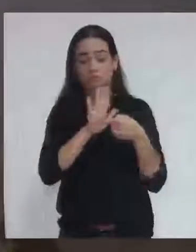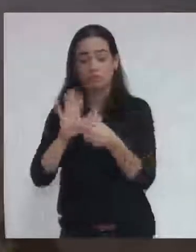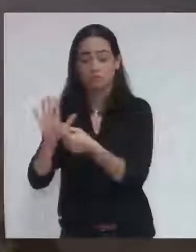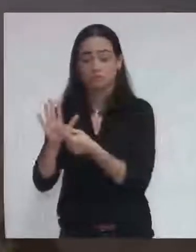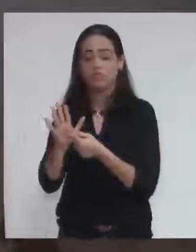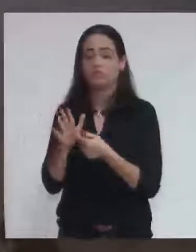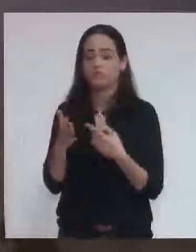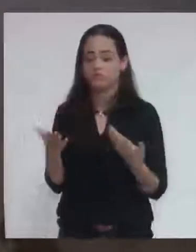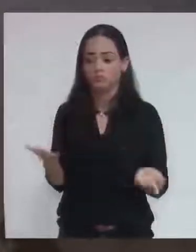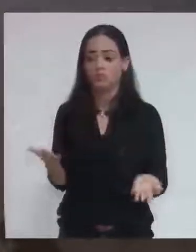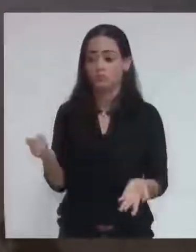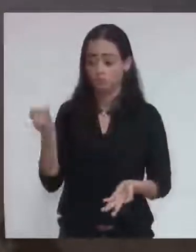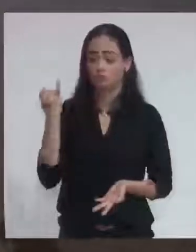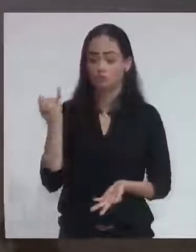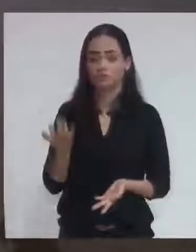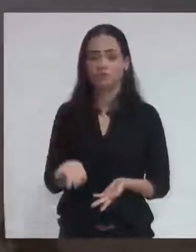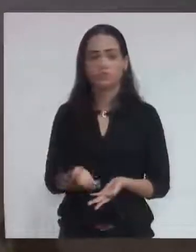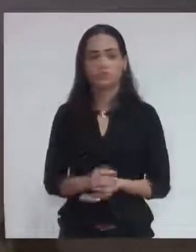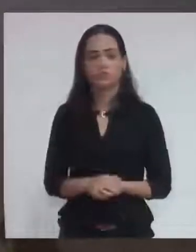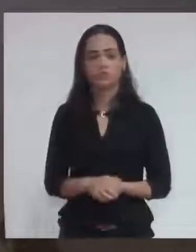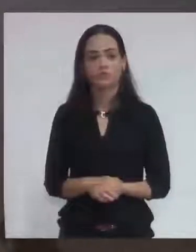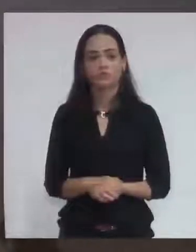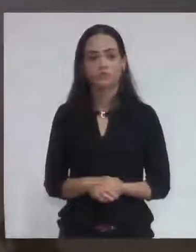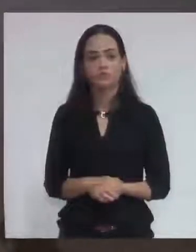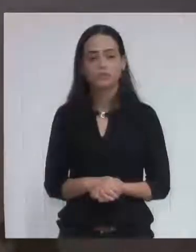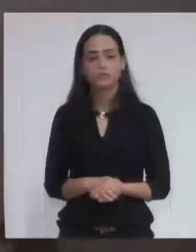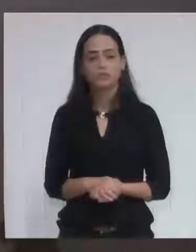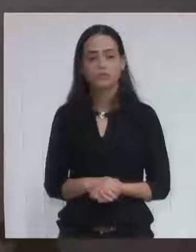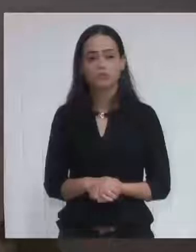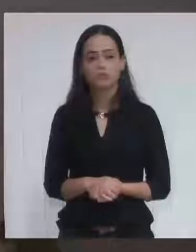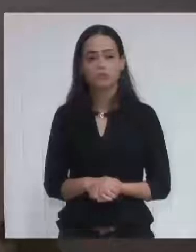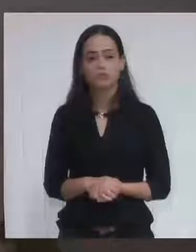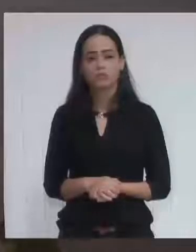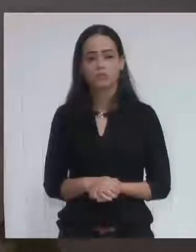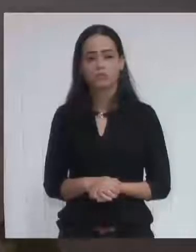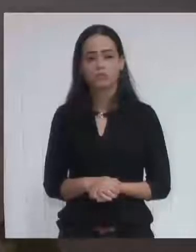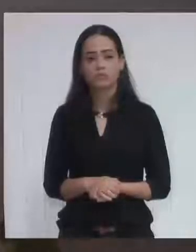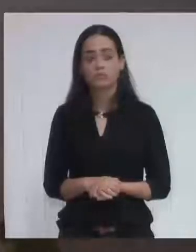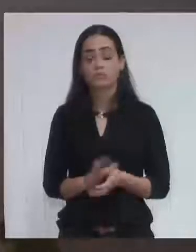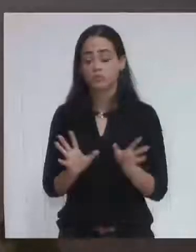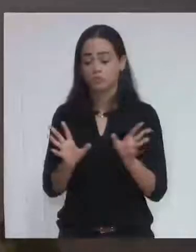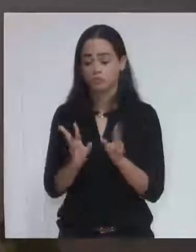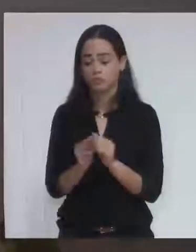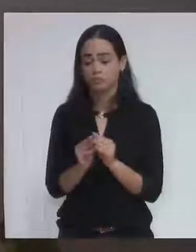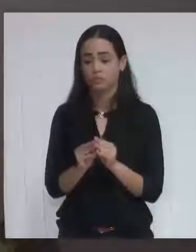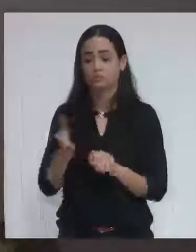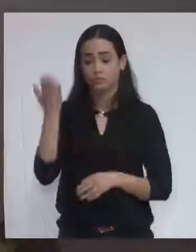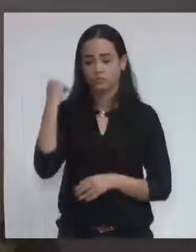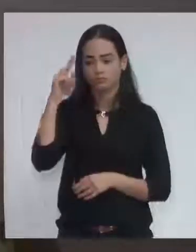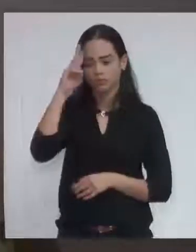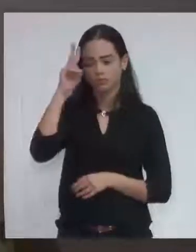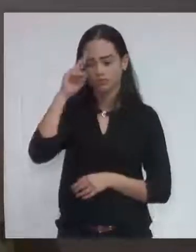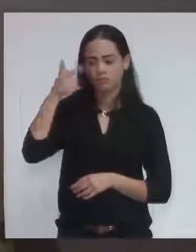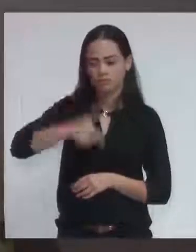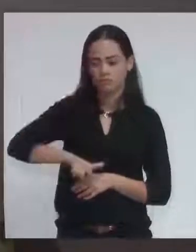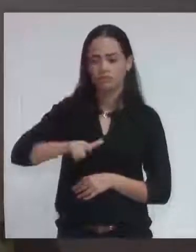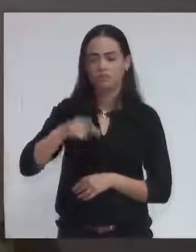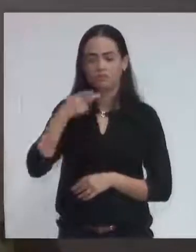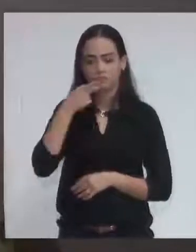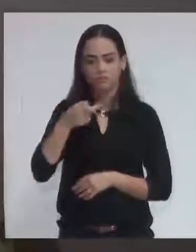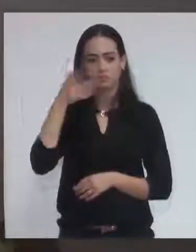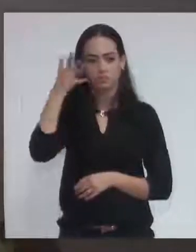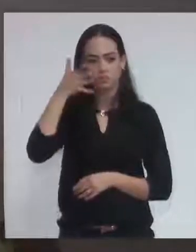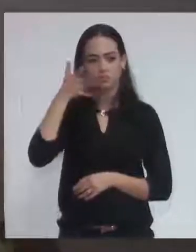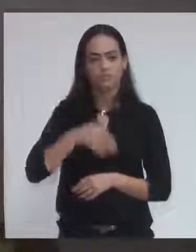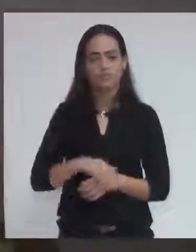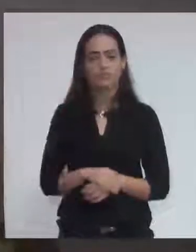para terminar minha reflexão, quero relembrar um último pedacinho aqui. Para solucionar